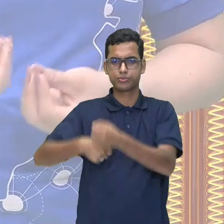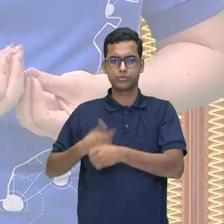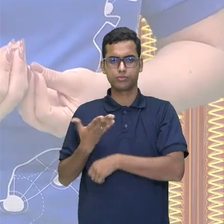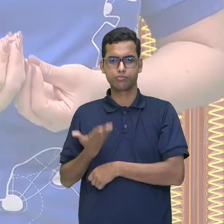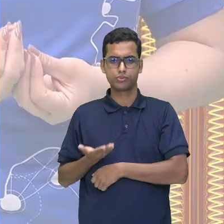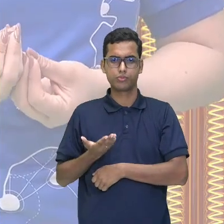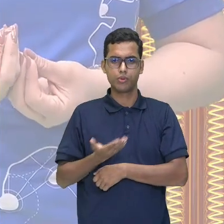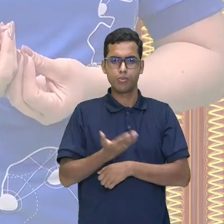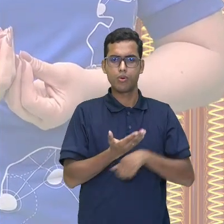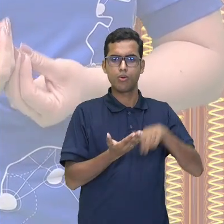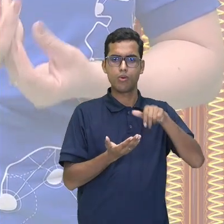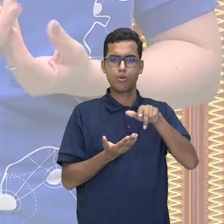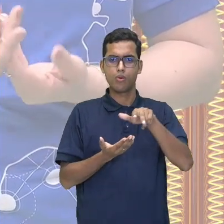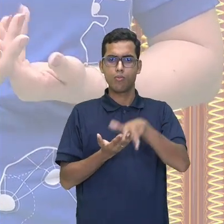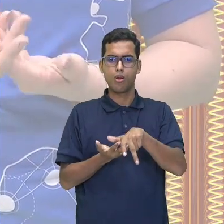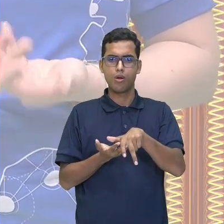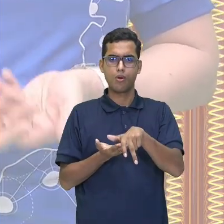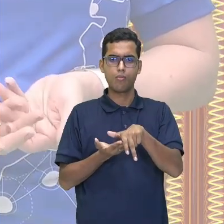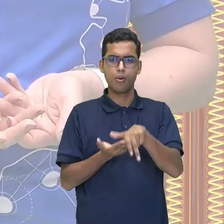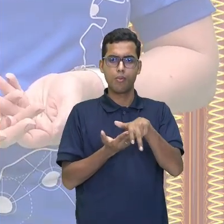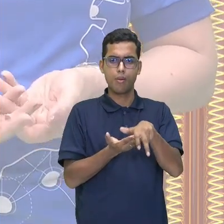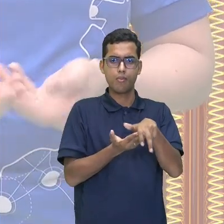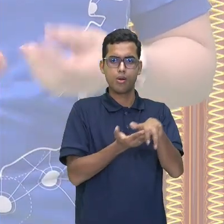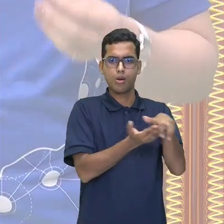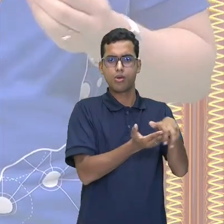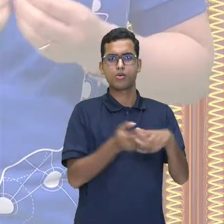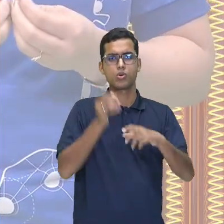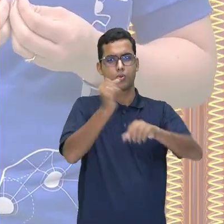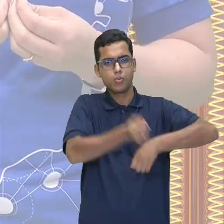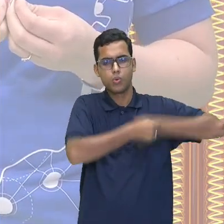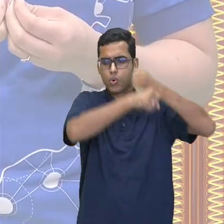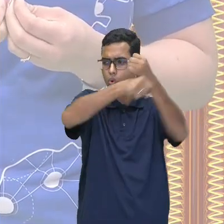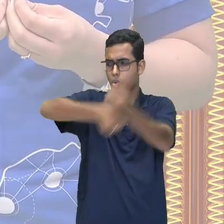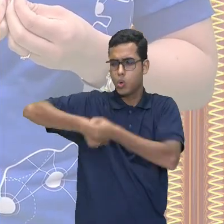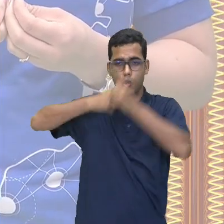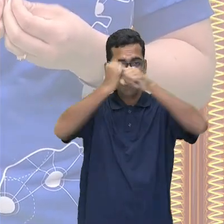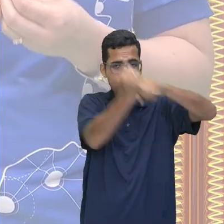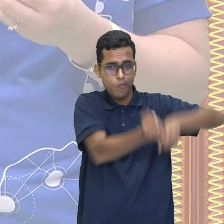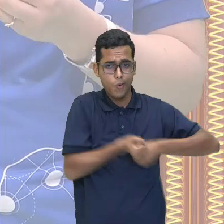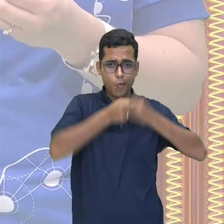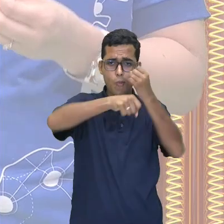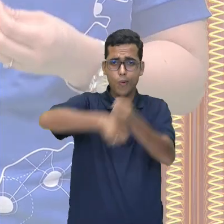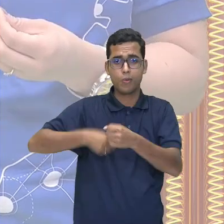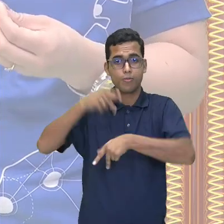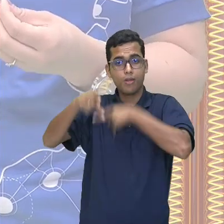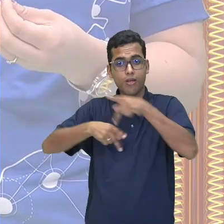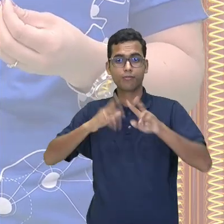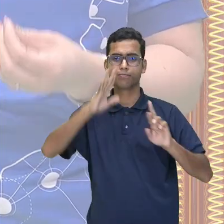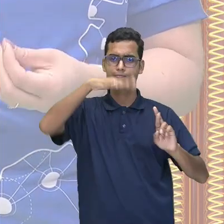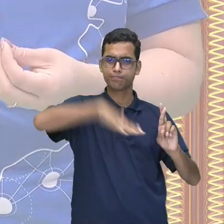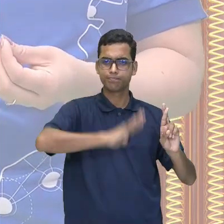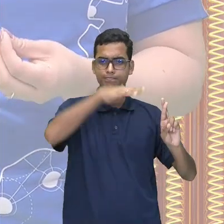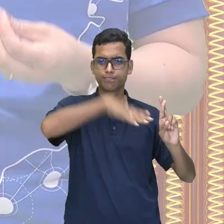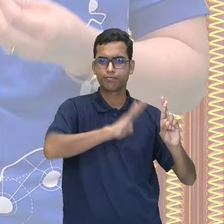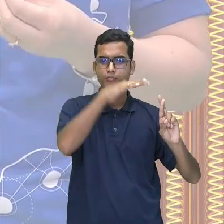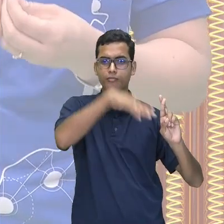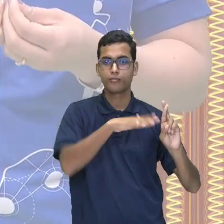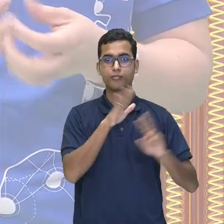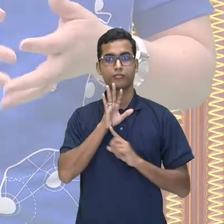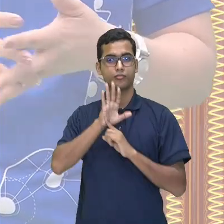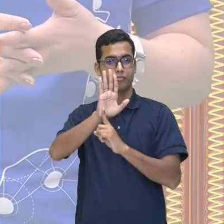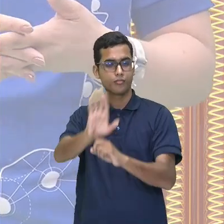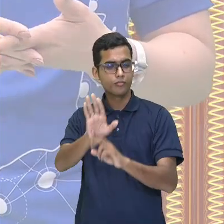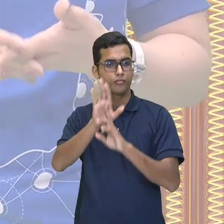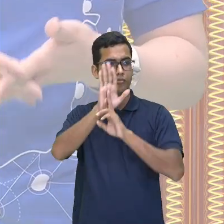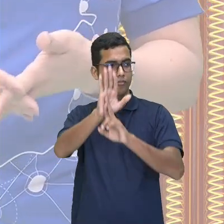Ele representa justamente os povos ribeirinhos, que são aqueles habitantes que moram às margens dos rios,